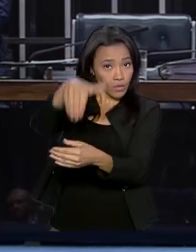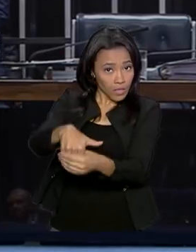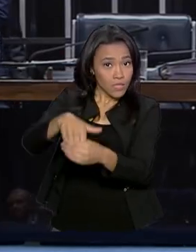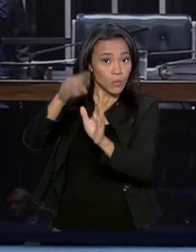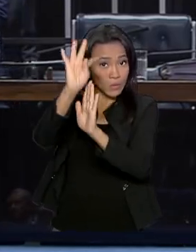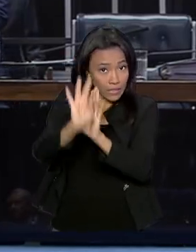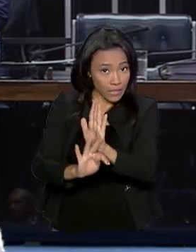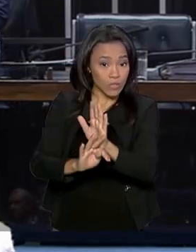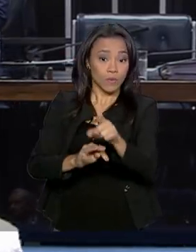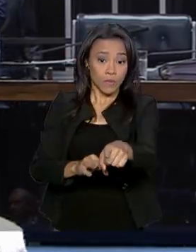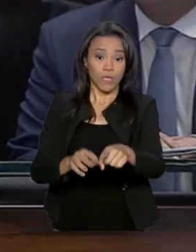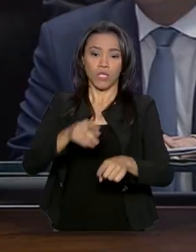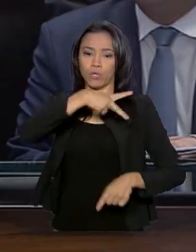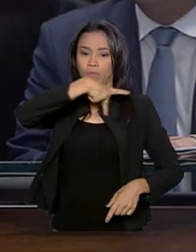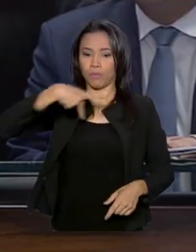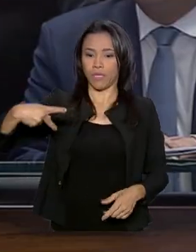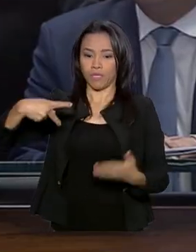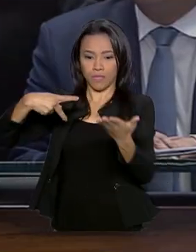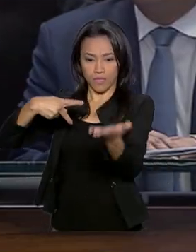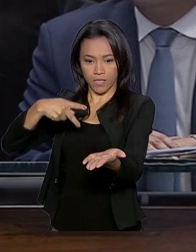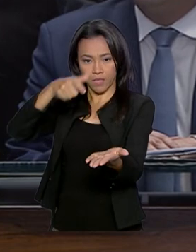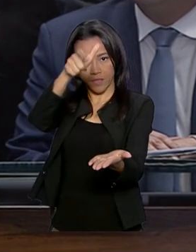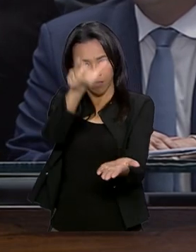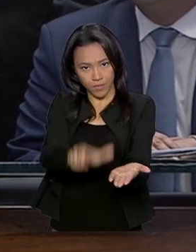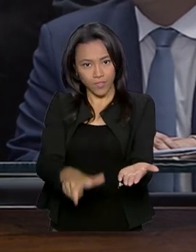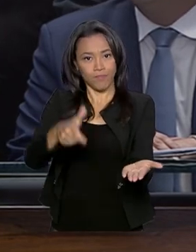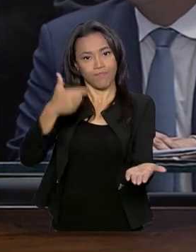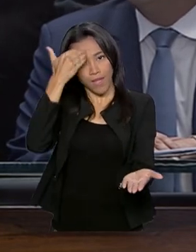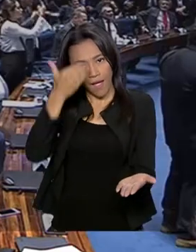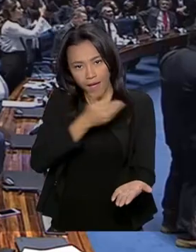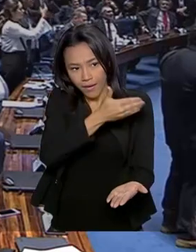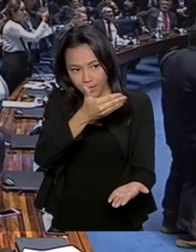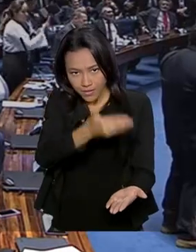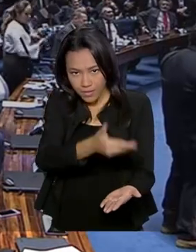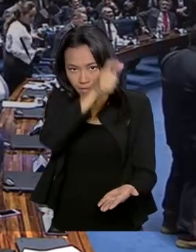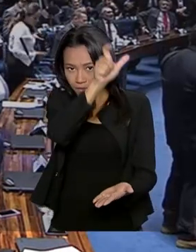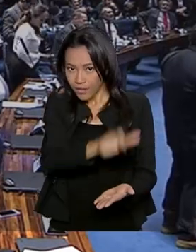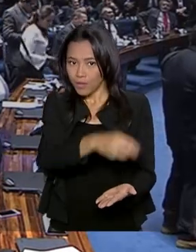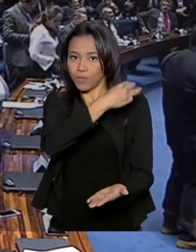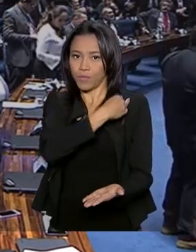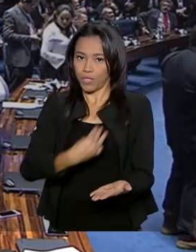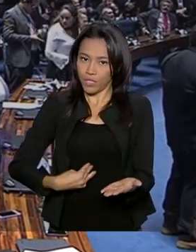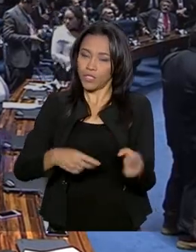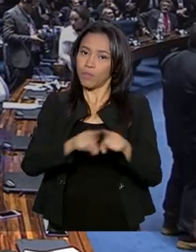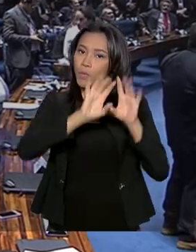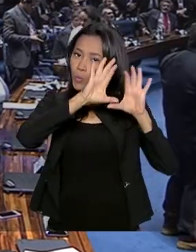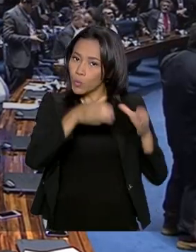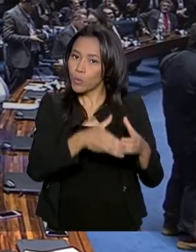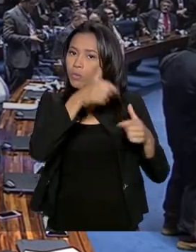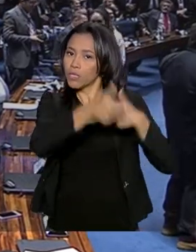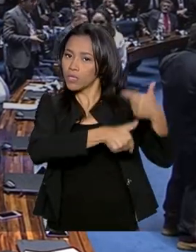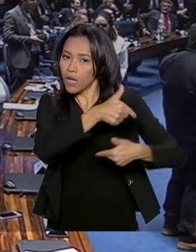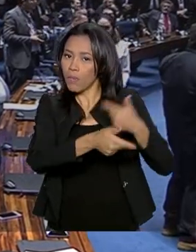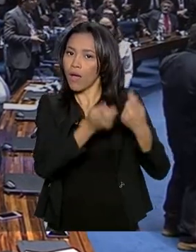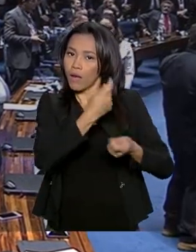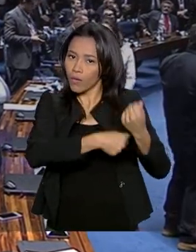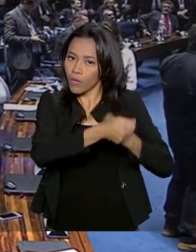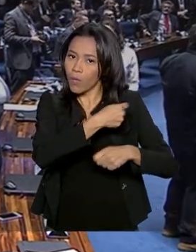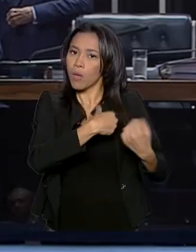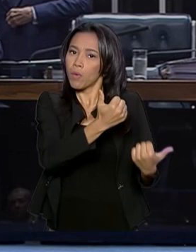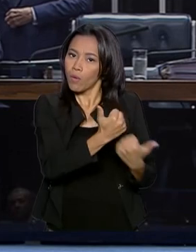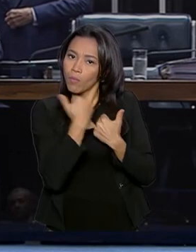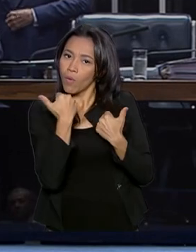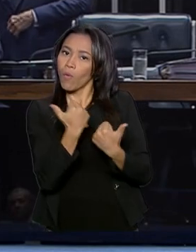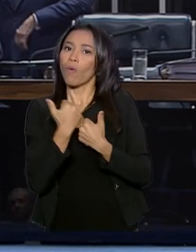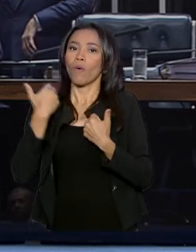ouviu do presidente da Casa, Davi Alcolumbre, agradecimentos a ele e a equipe econômica pelo empenho na relação com o Congresso Nacional.